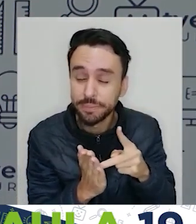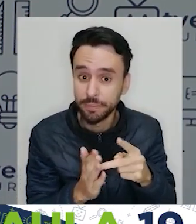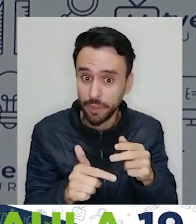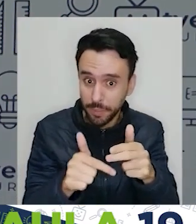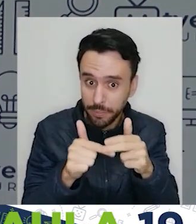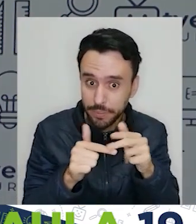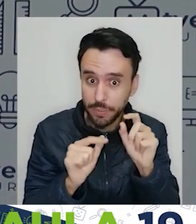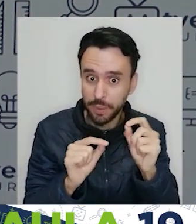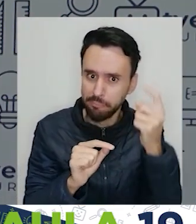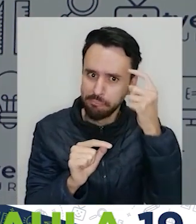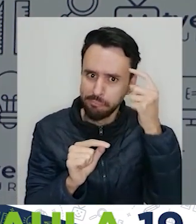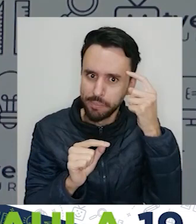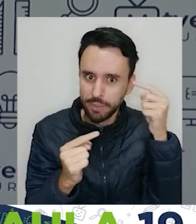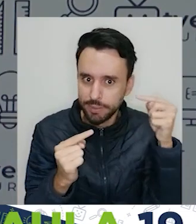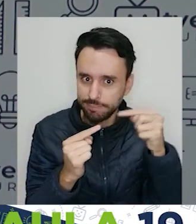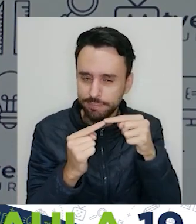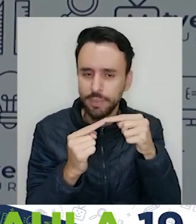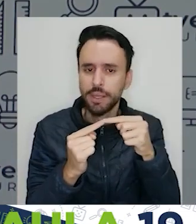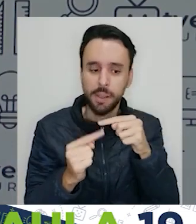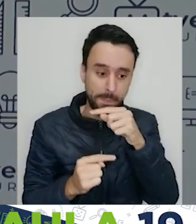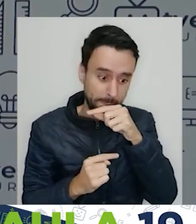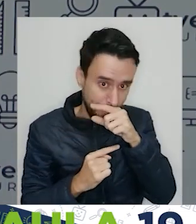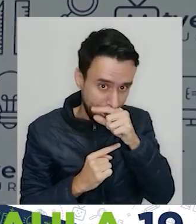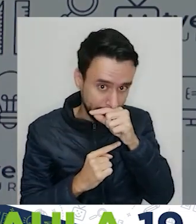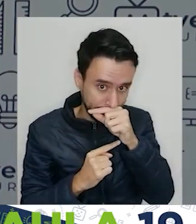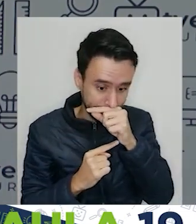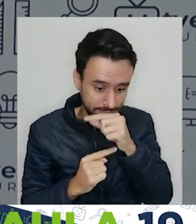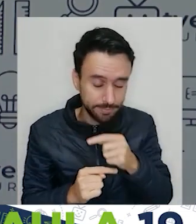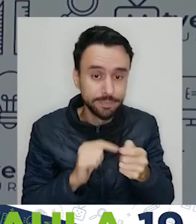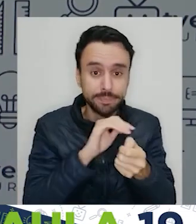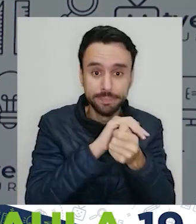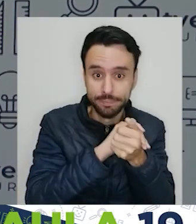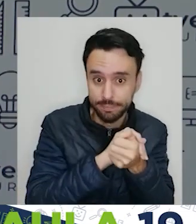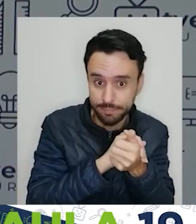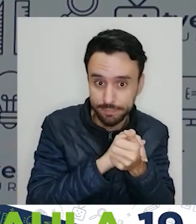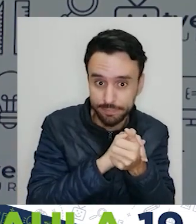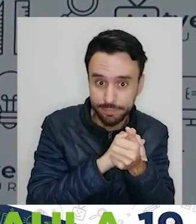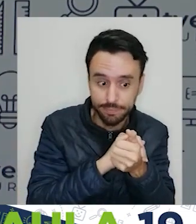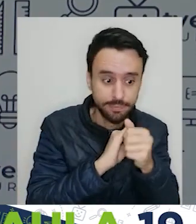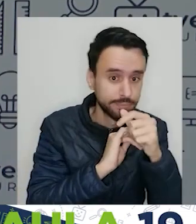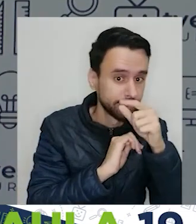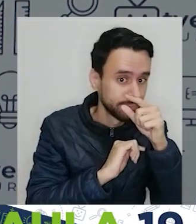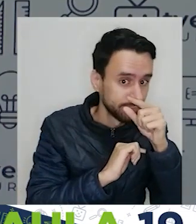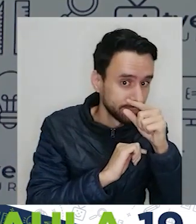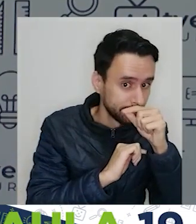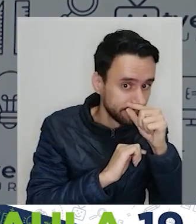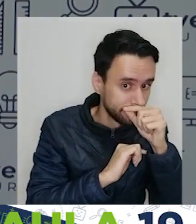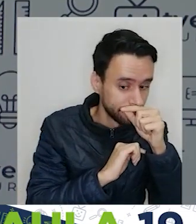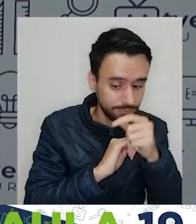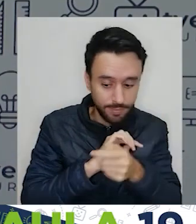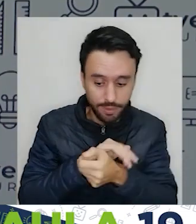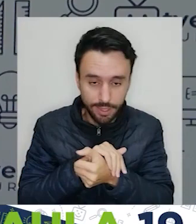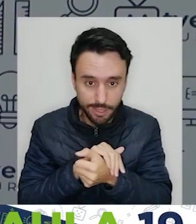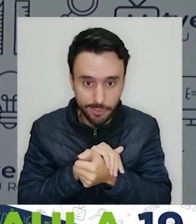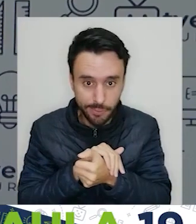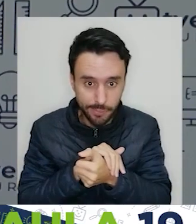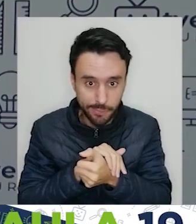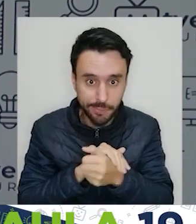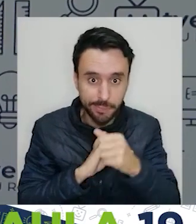pensar? Primeiro, passarinho, tartaruga, passarinho,